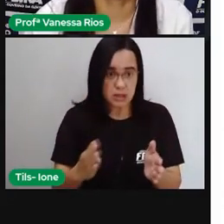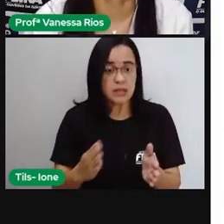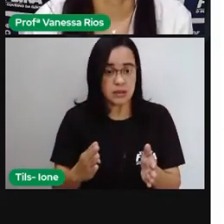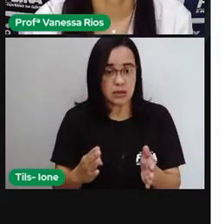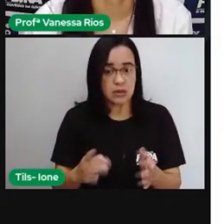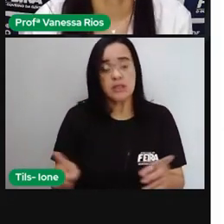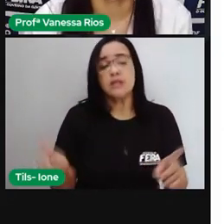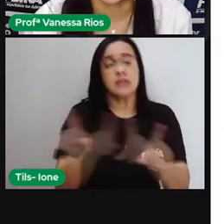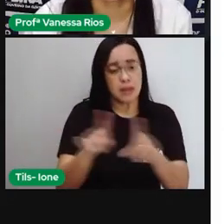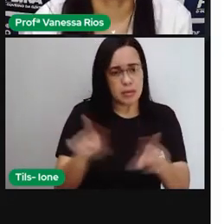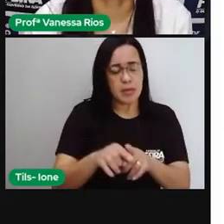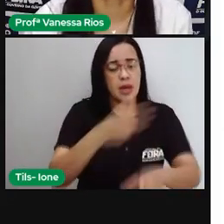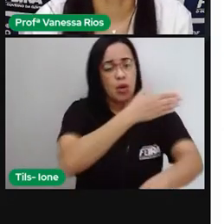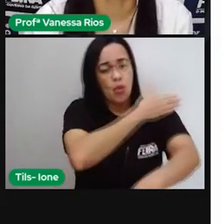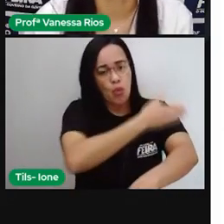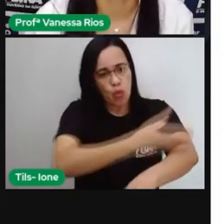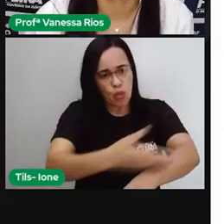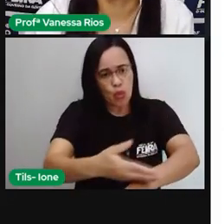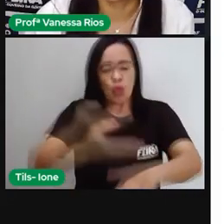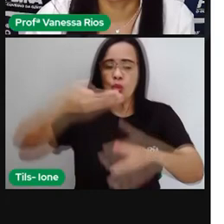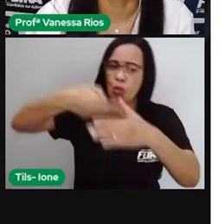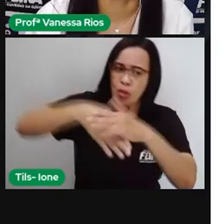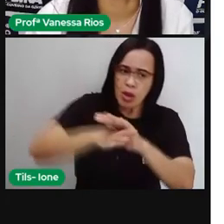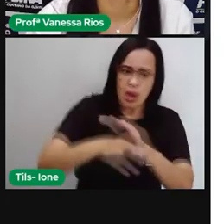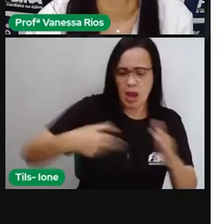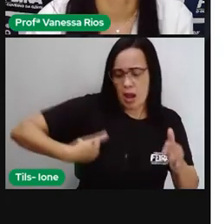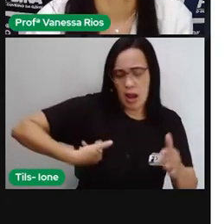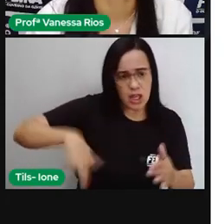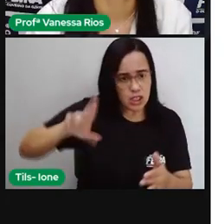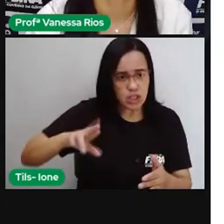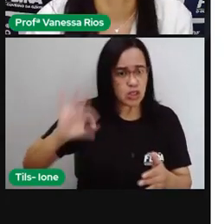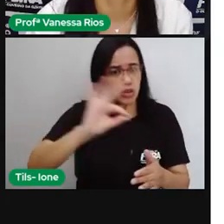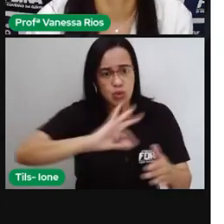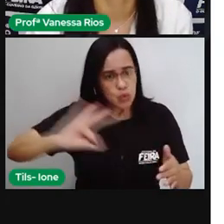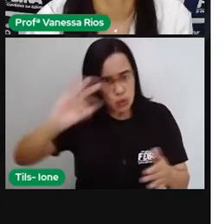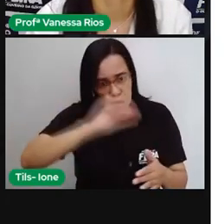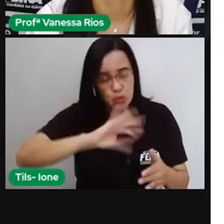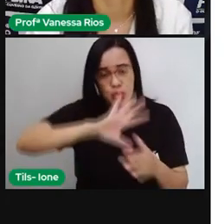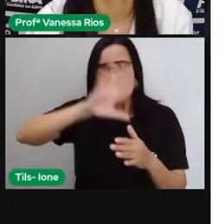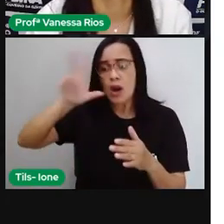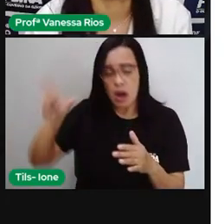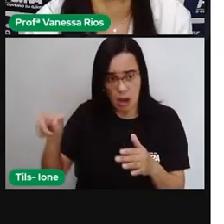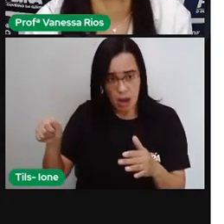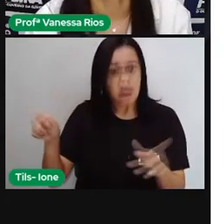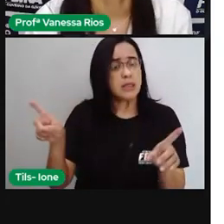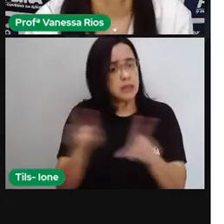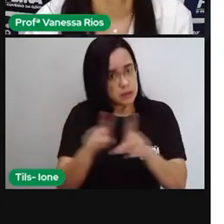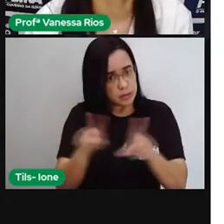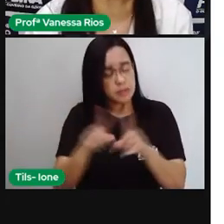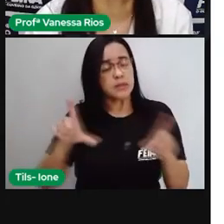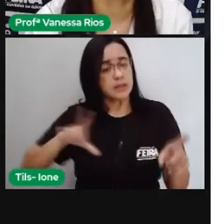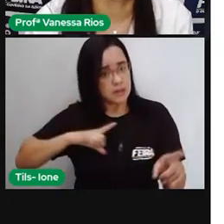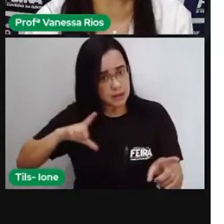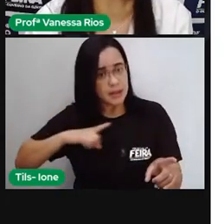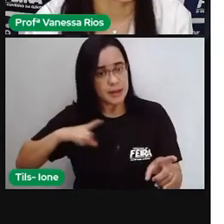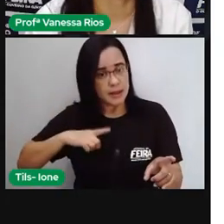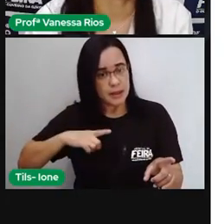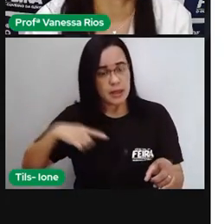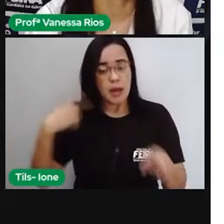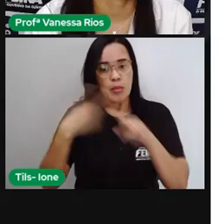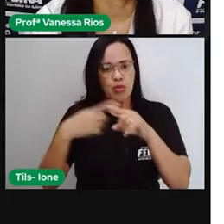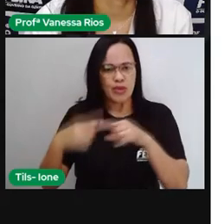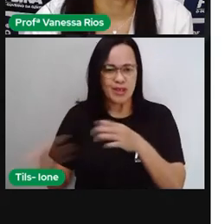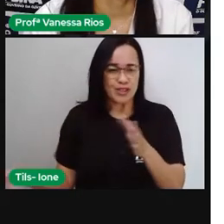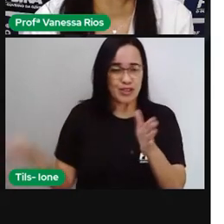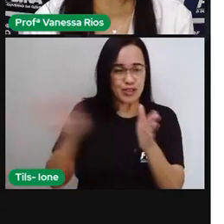de costumes, de hábitos, de religião, né, entre os africanos que foram trazidos para cá para serem